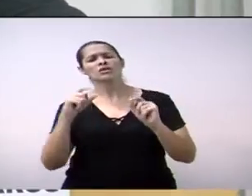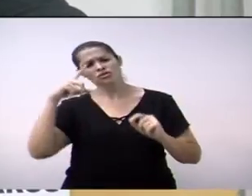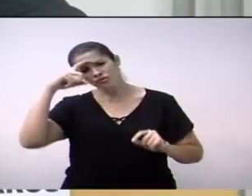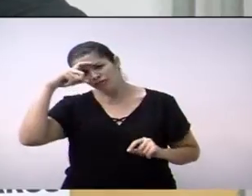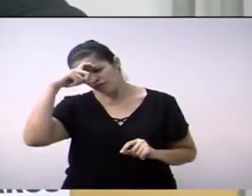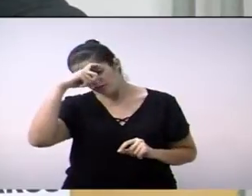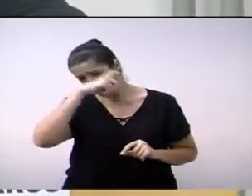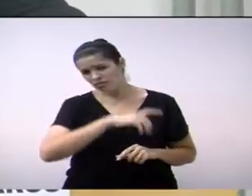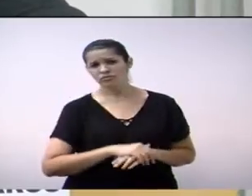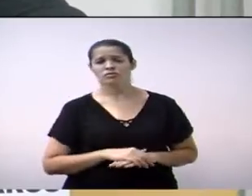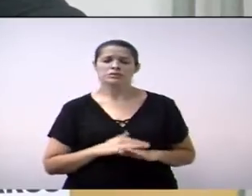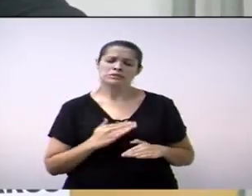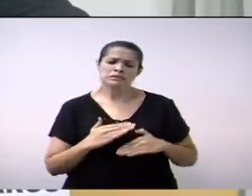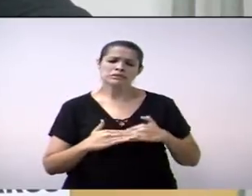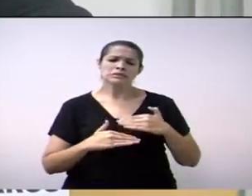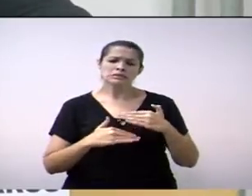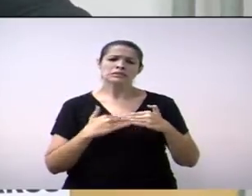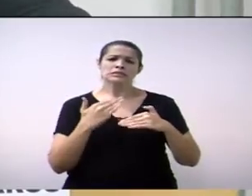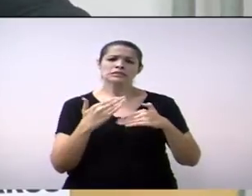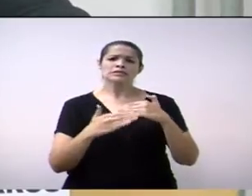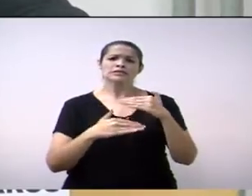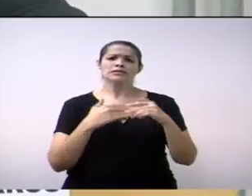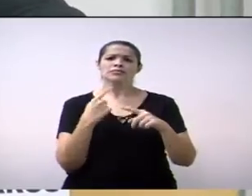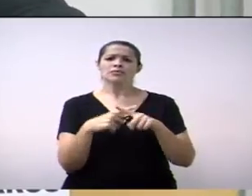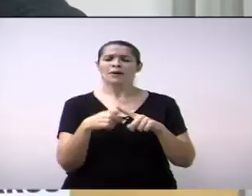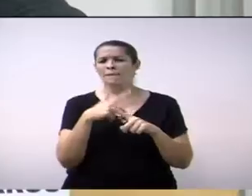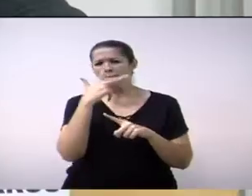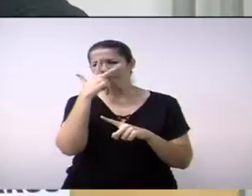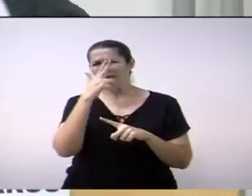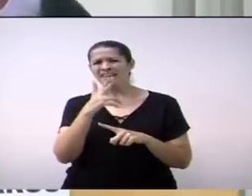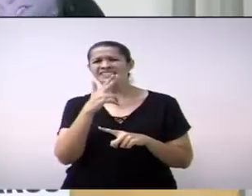chegarem, é o executivo,